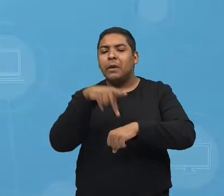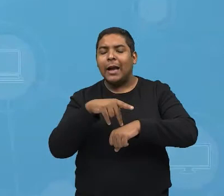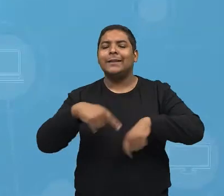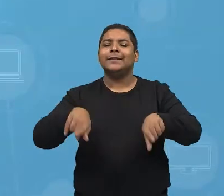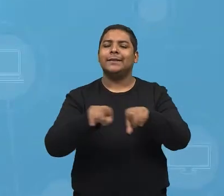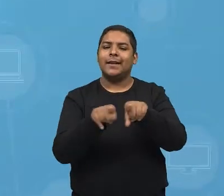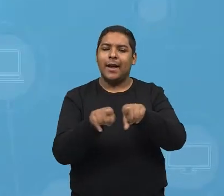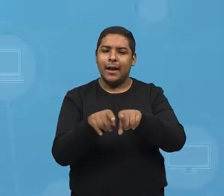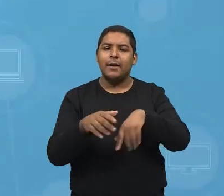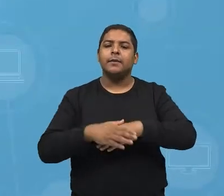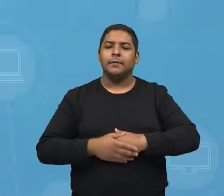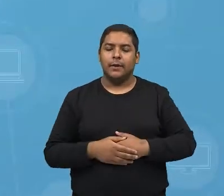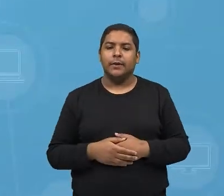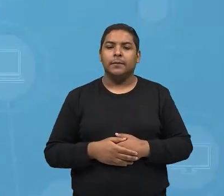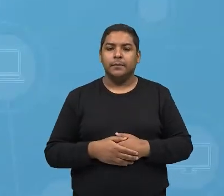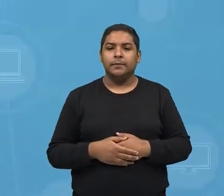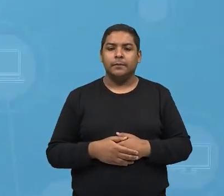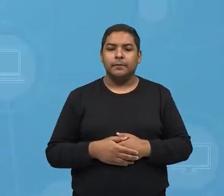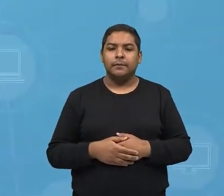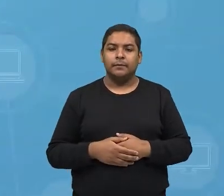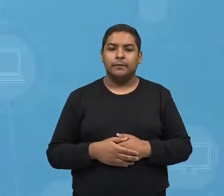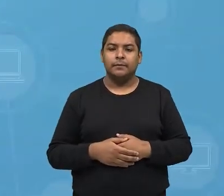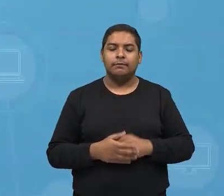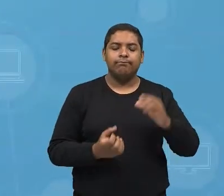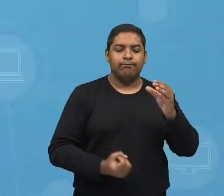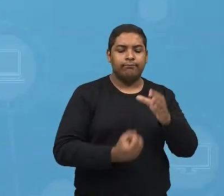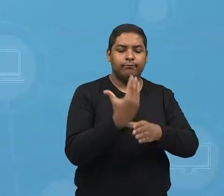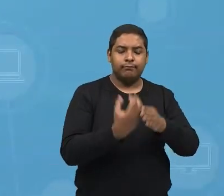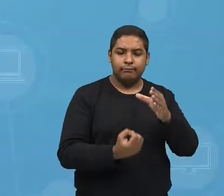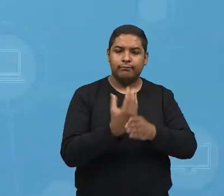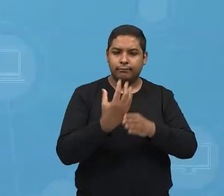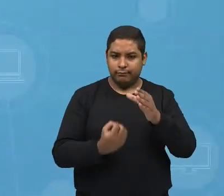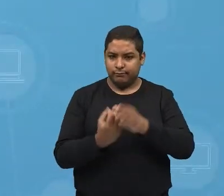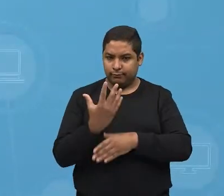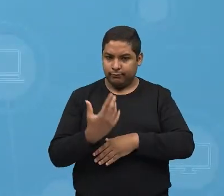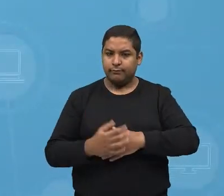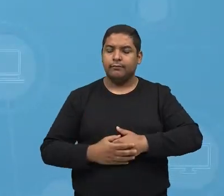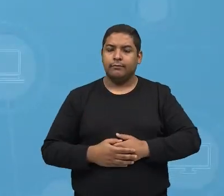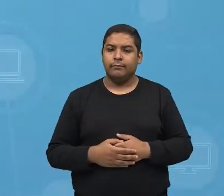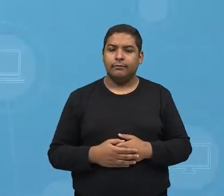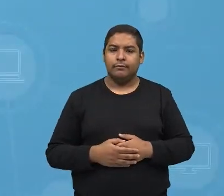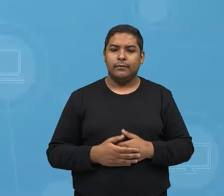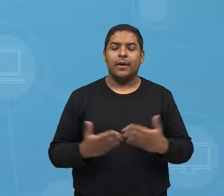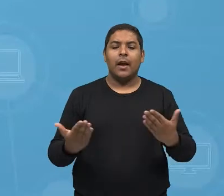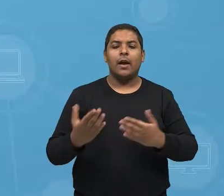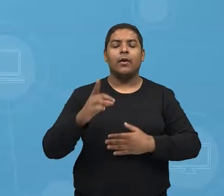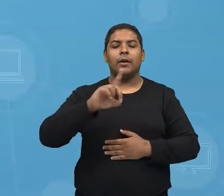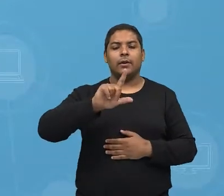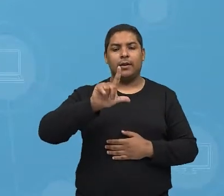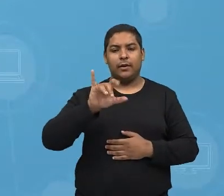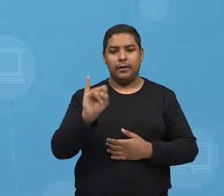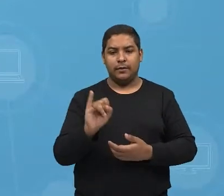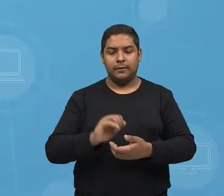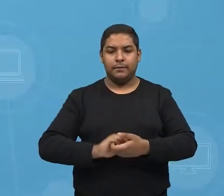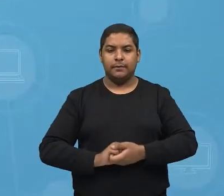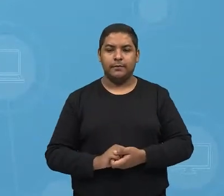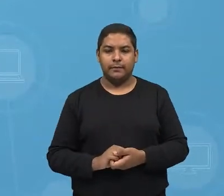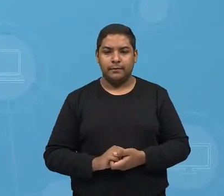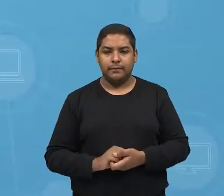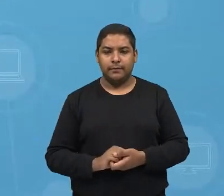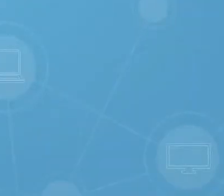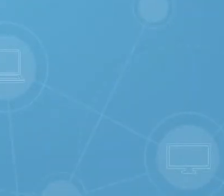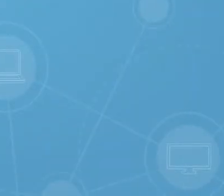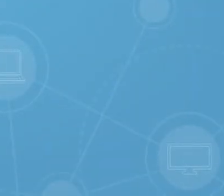e fizeram, né, criaram passos para o passo doble, certo? Agora vamos para a nossa dinâmica local interativa. Vamos